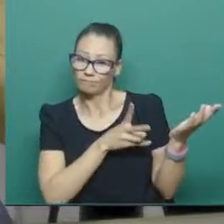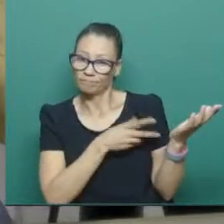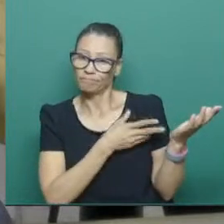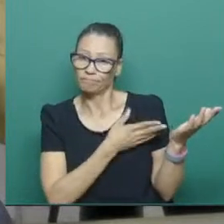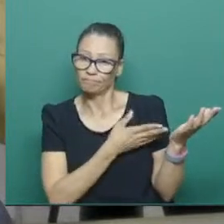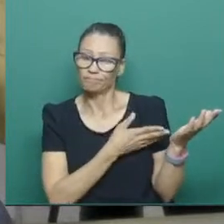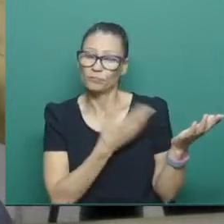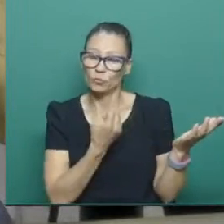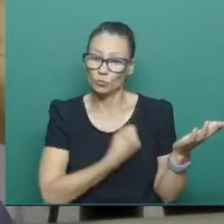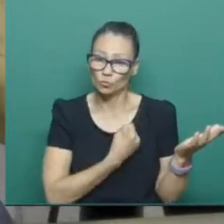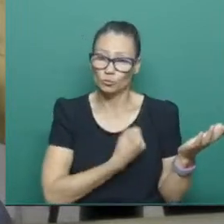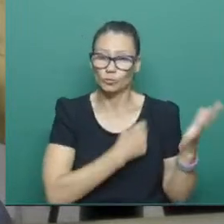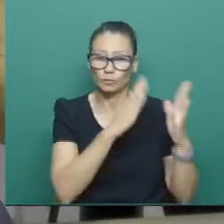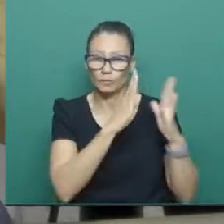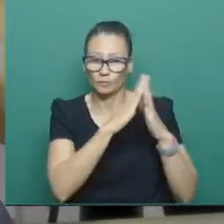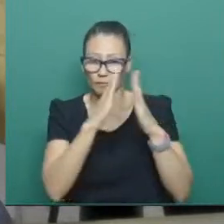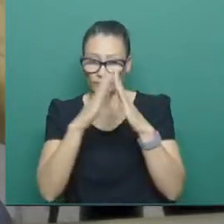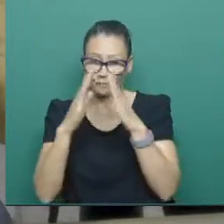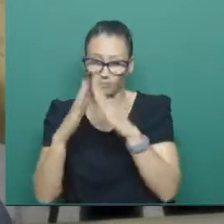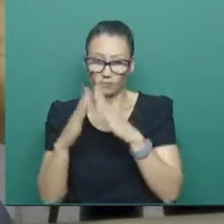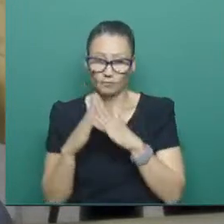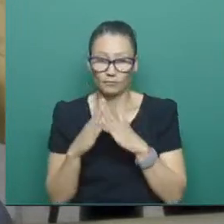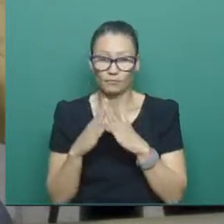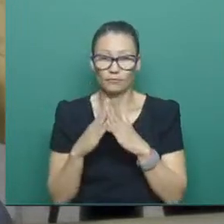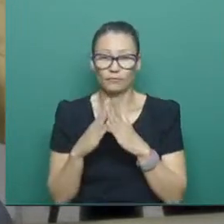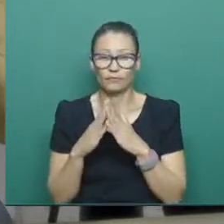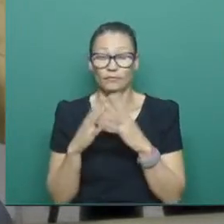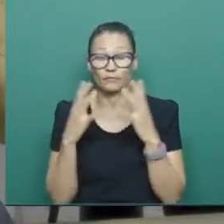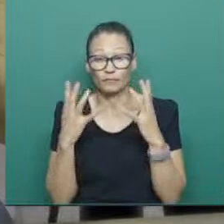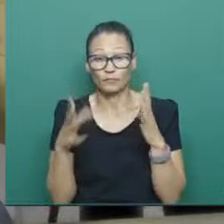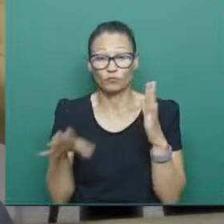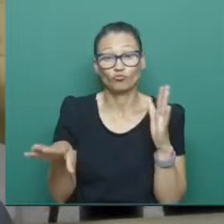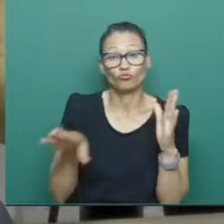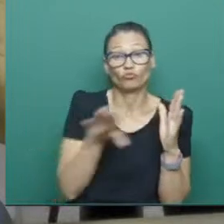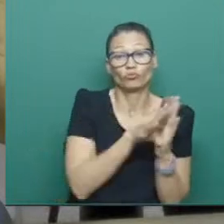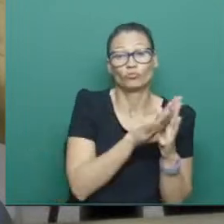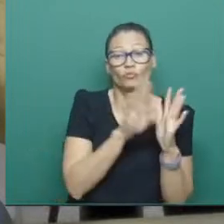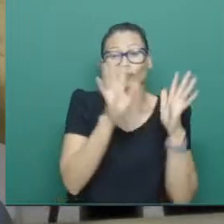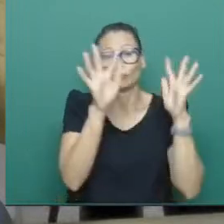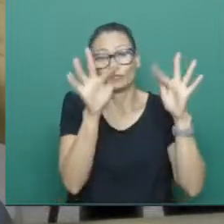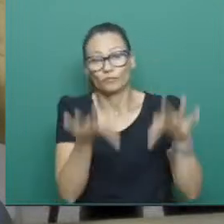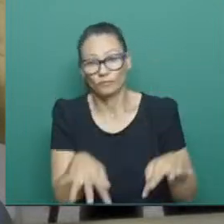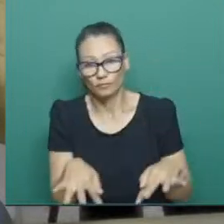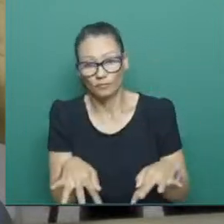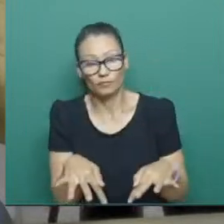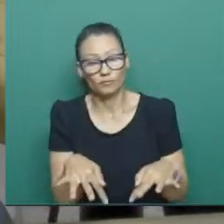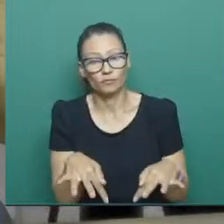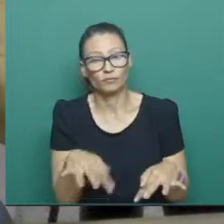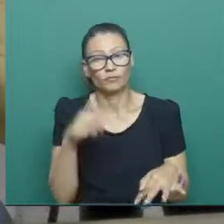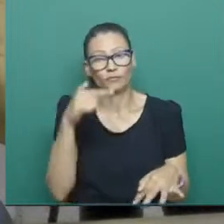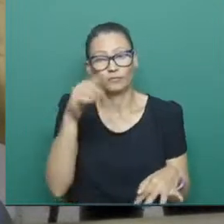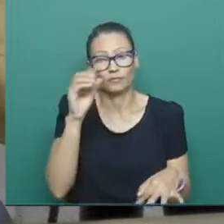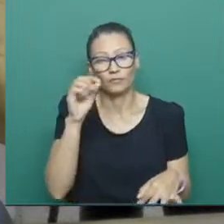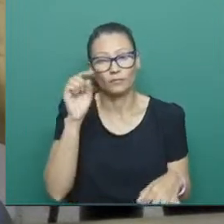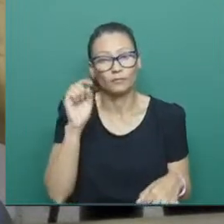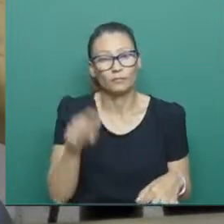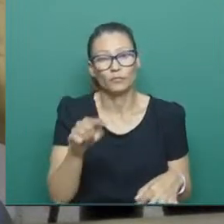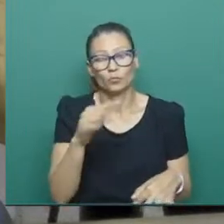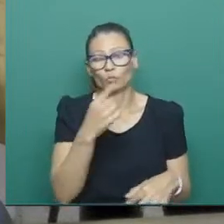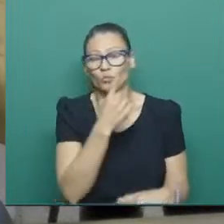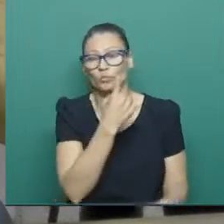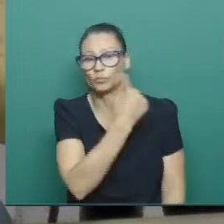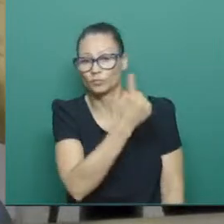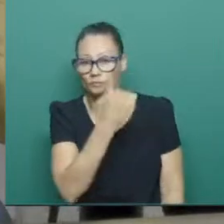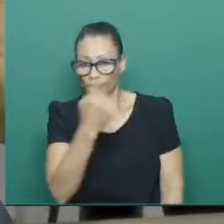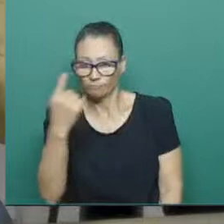de casas, se ele chegar na sua meta final, não vai ser suficiente, são 70 mil unidades, para uma cidade de São Paulo que